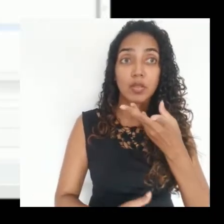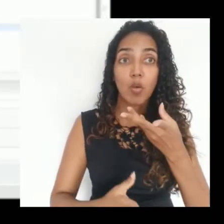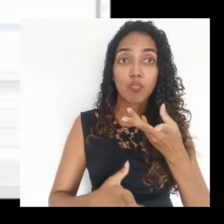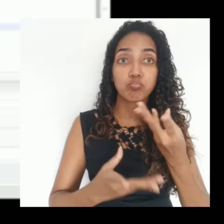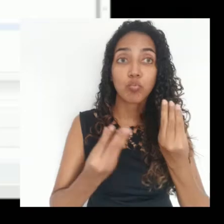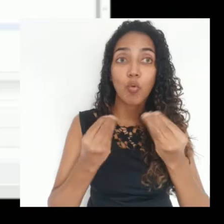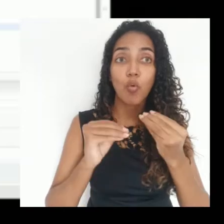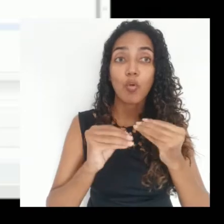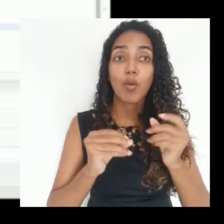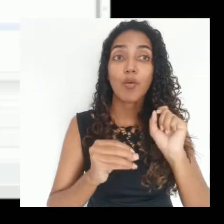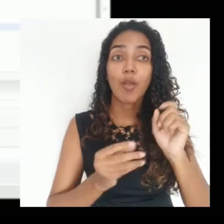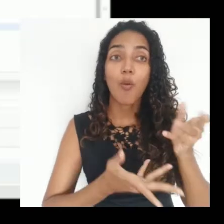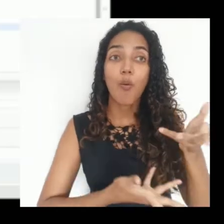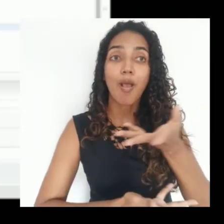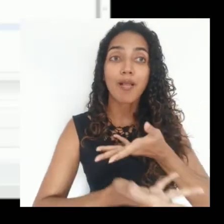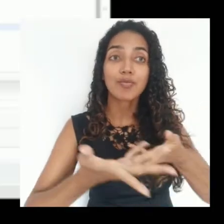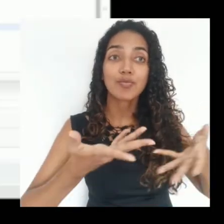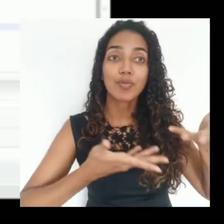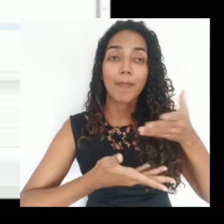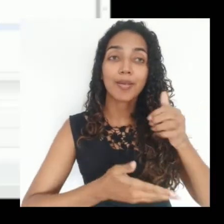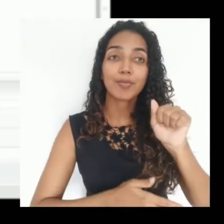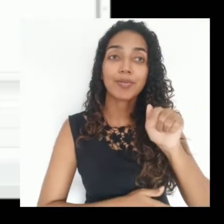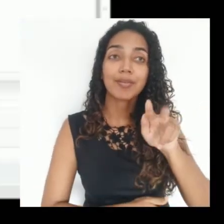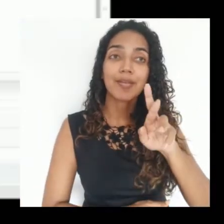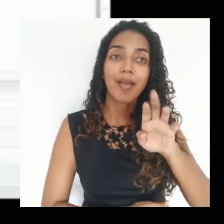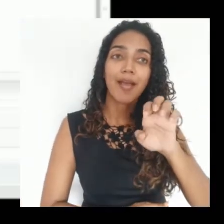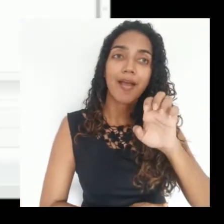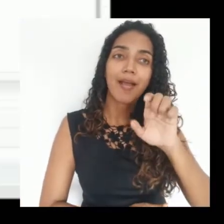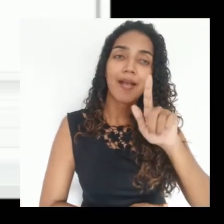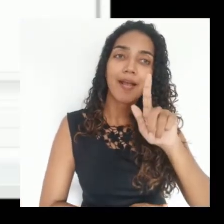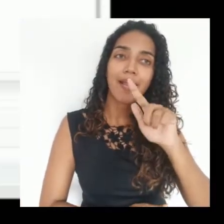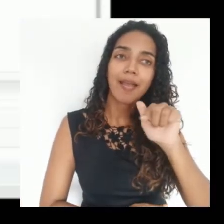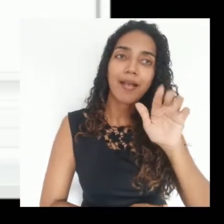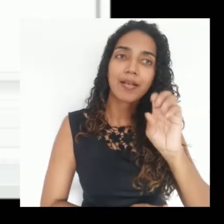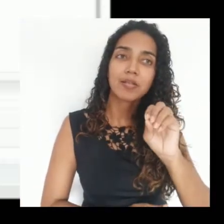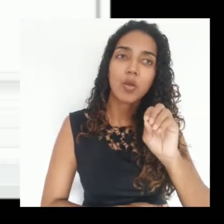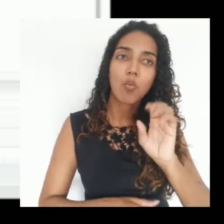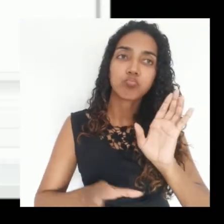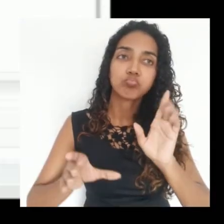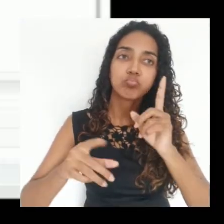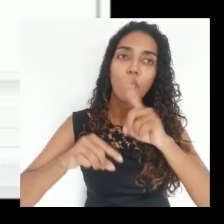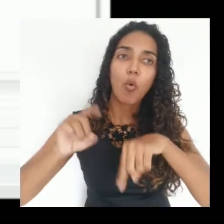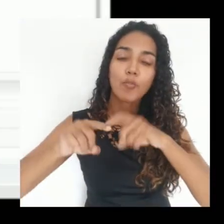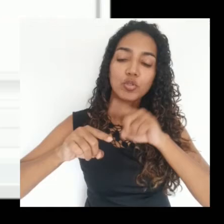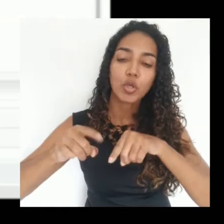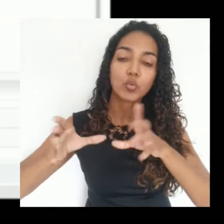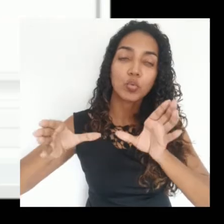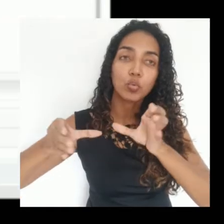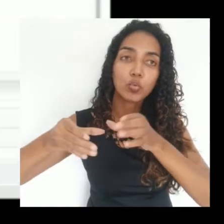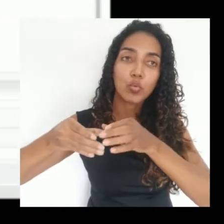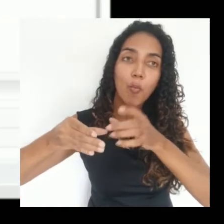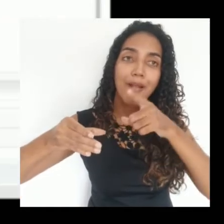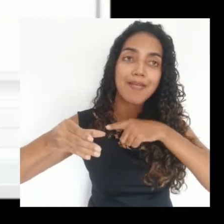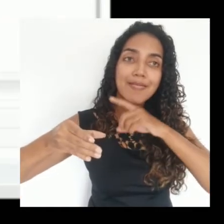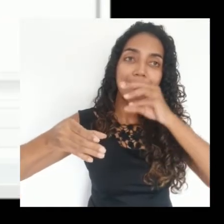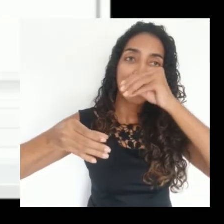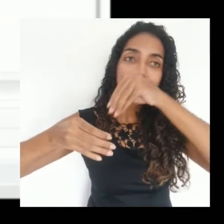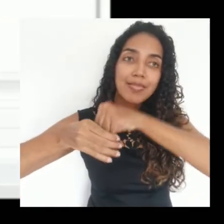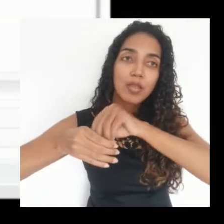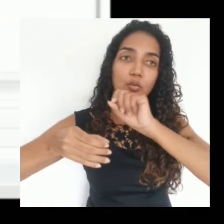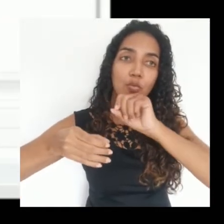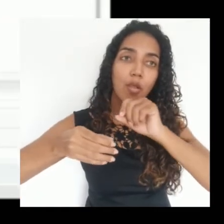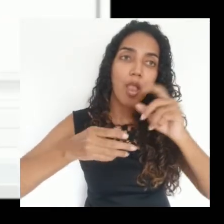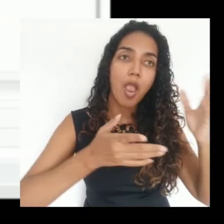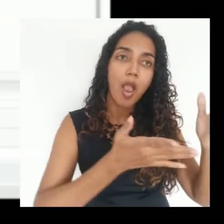seja, um objeto turma que agrega alunos que fazem parte dessa turma. E como é que eu posso